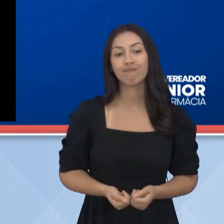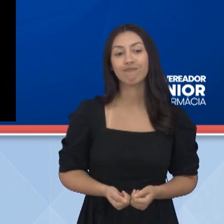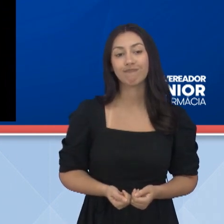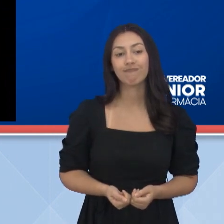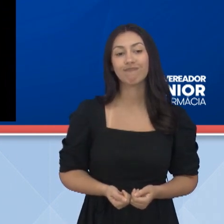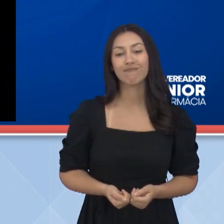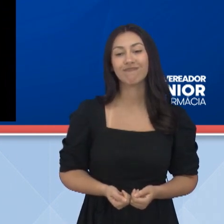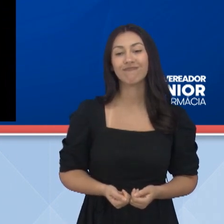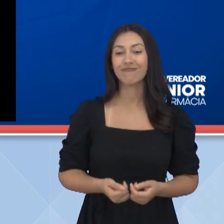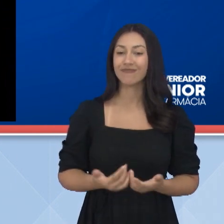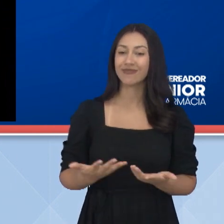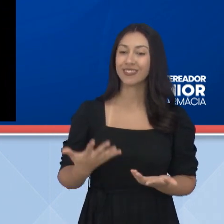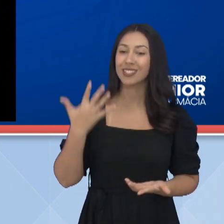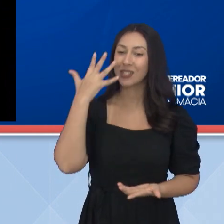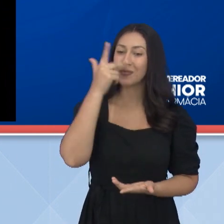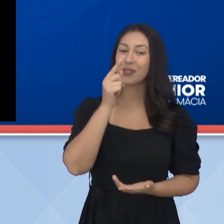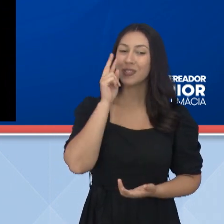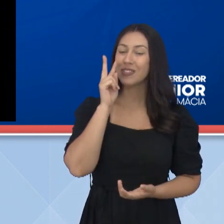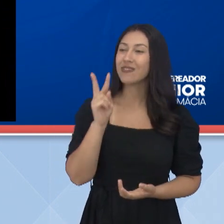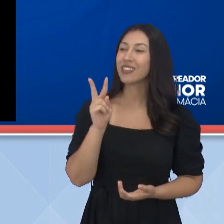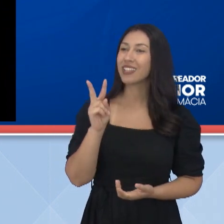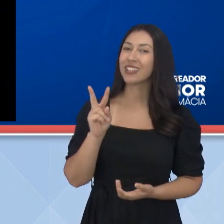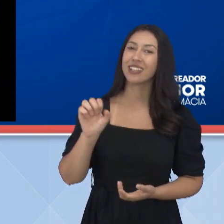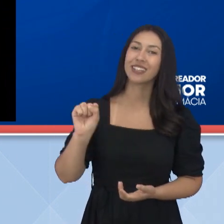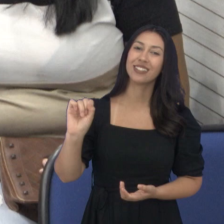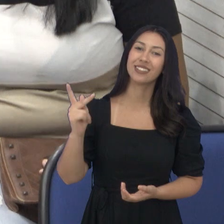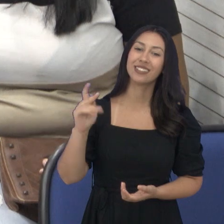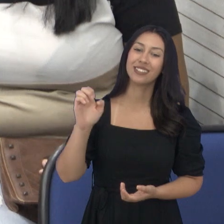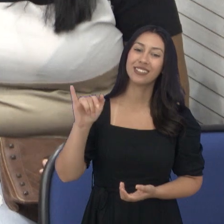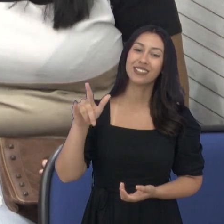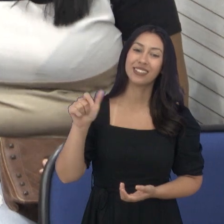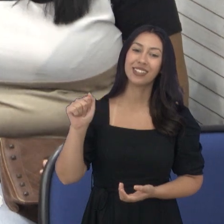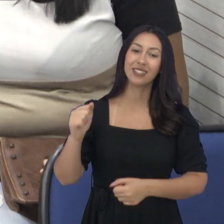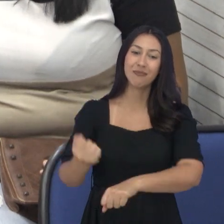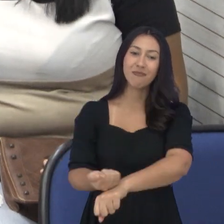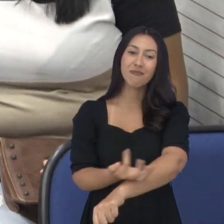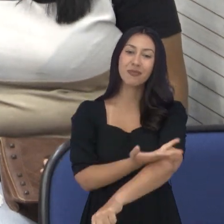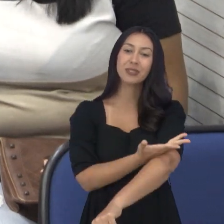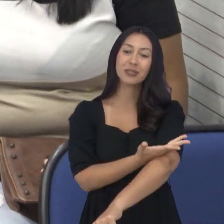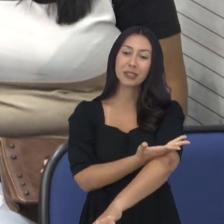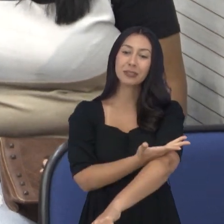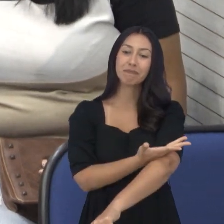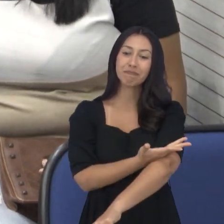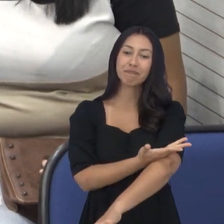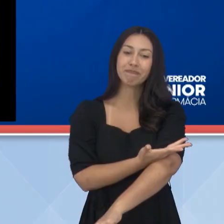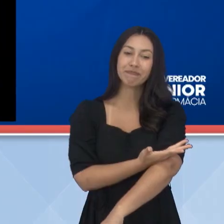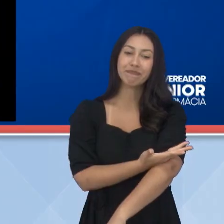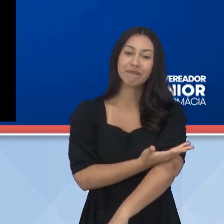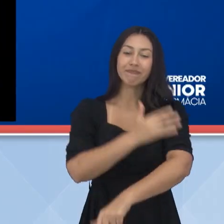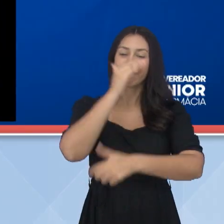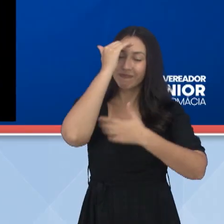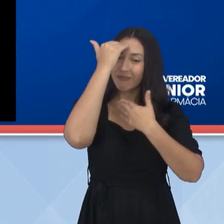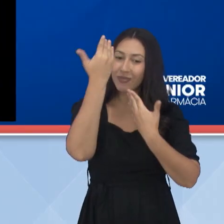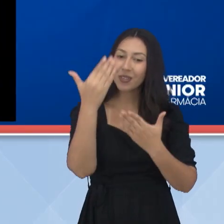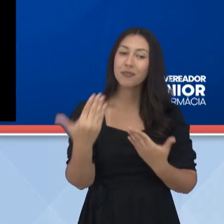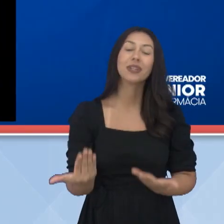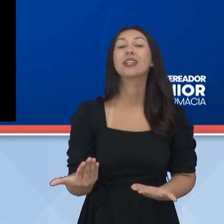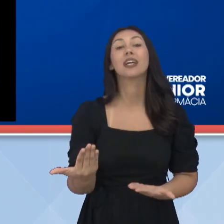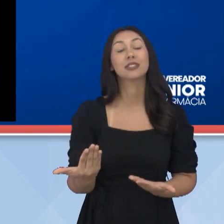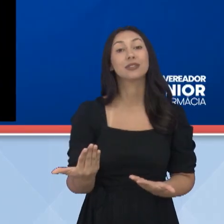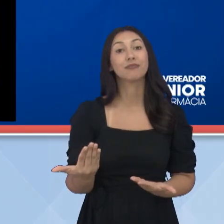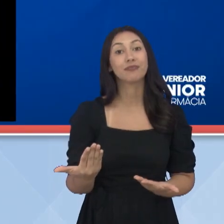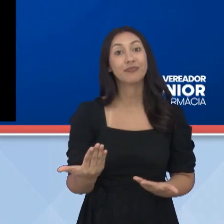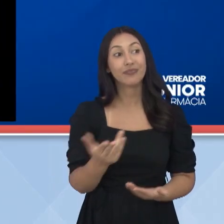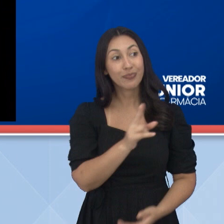Bonito de ver a dona Sheila emocionada aqui. E a gente trazendo essa homenagem aqui, de fazer uma